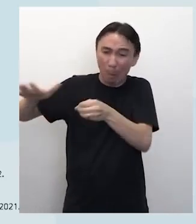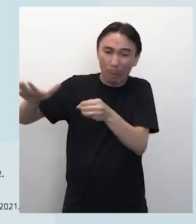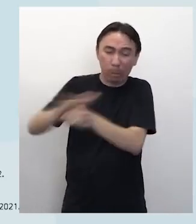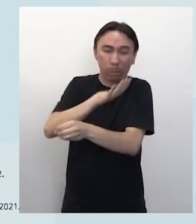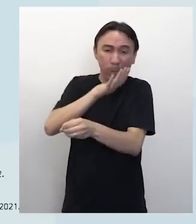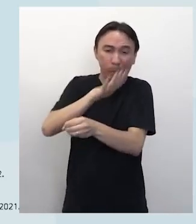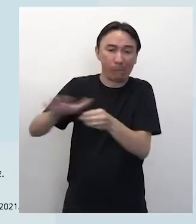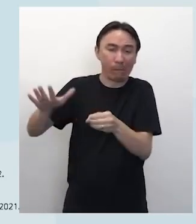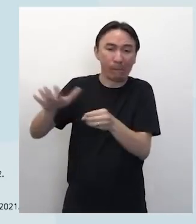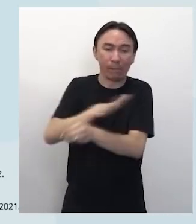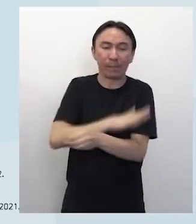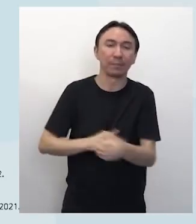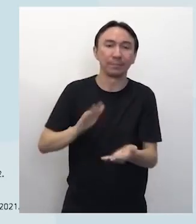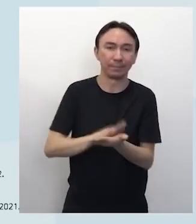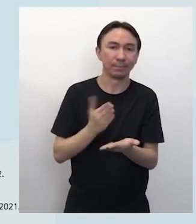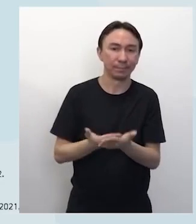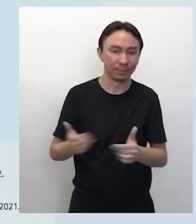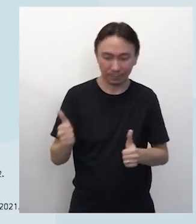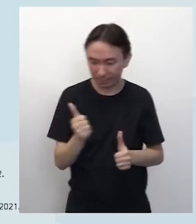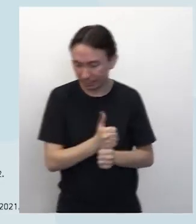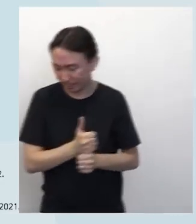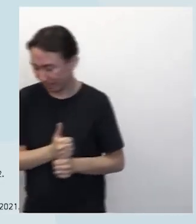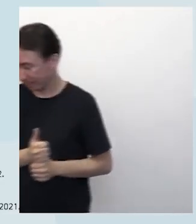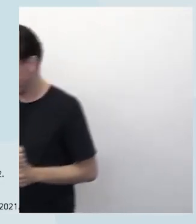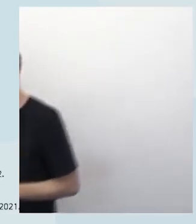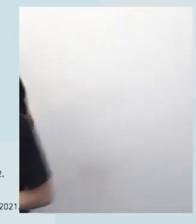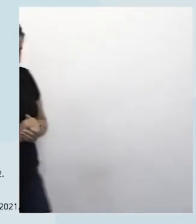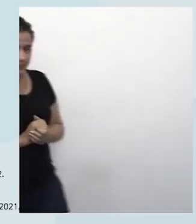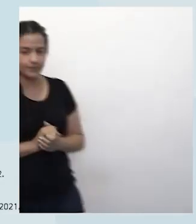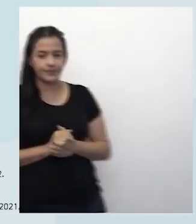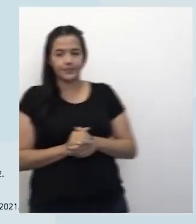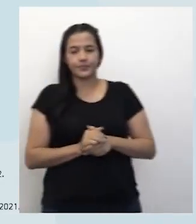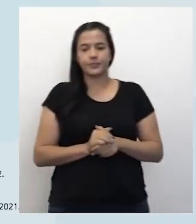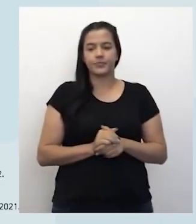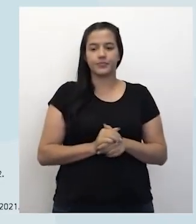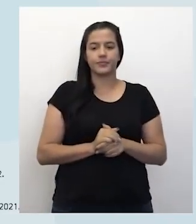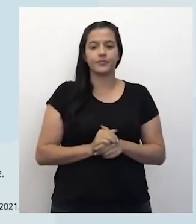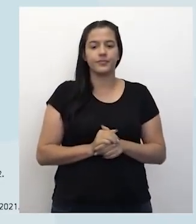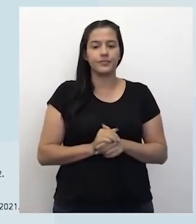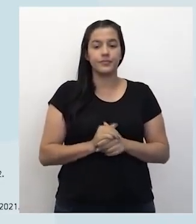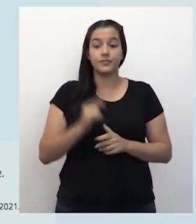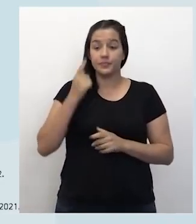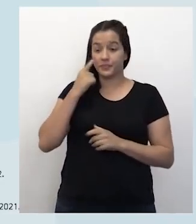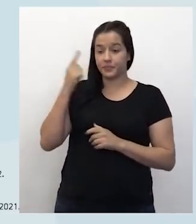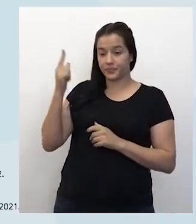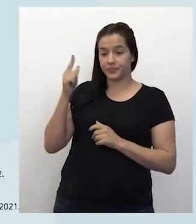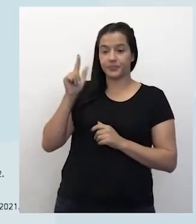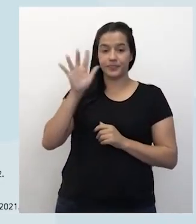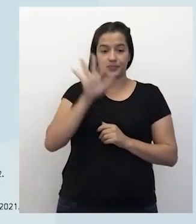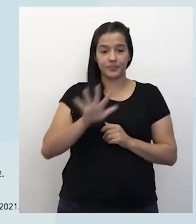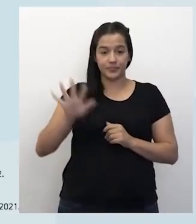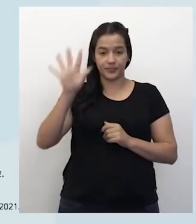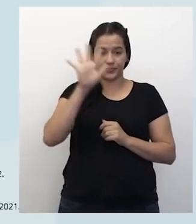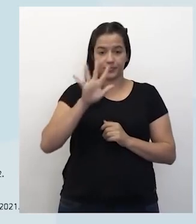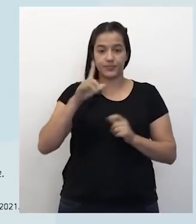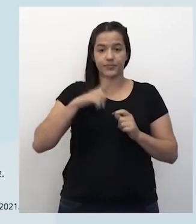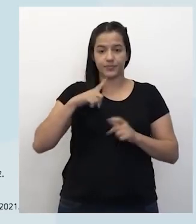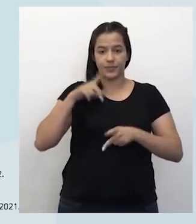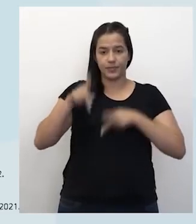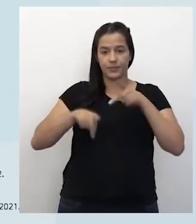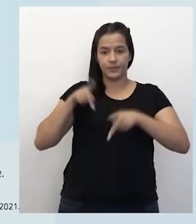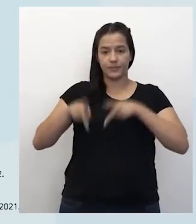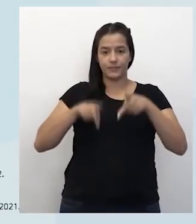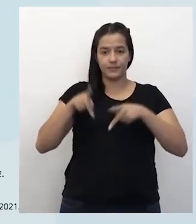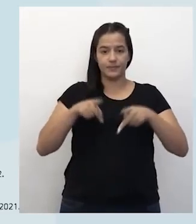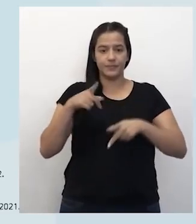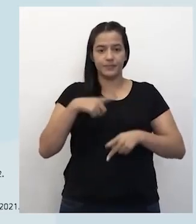lá principalmente a Índia, a região lá de Bangladesh, que são regiões que têm uma população, né, que são